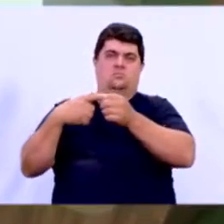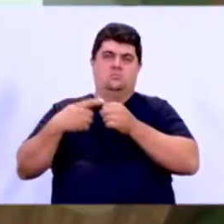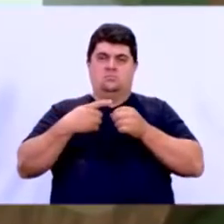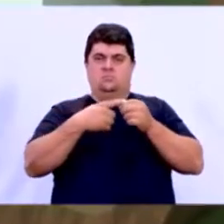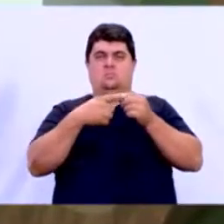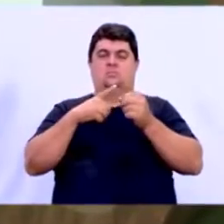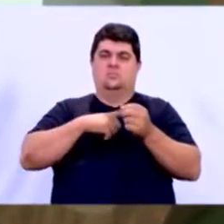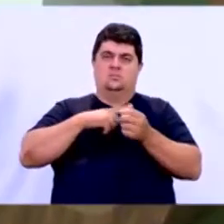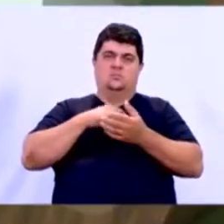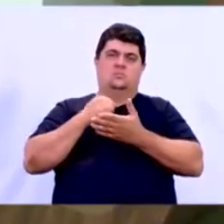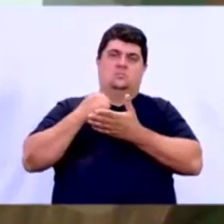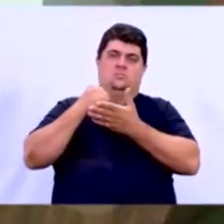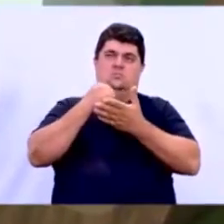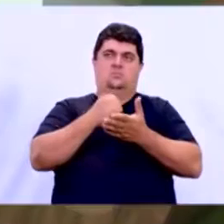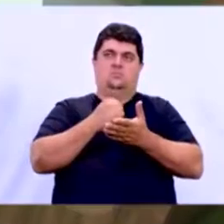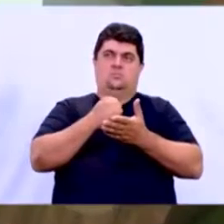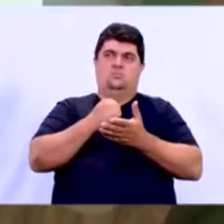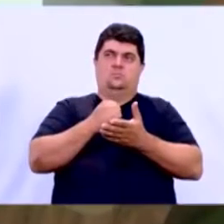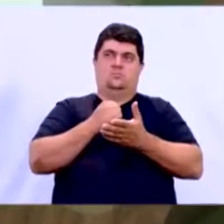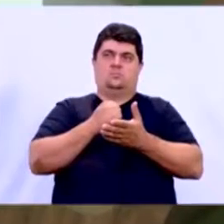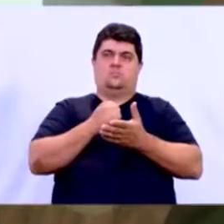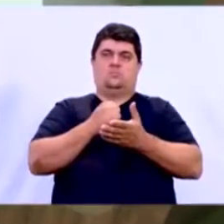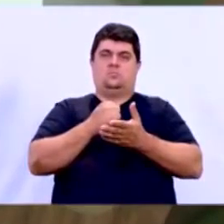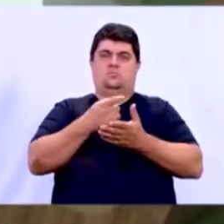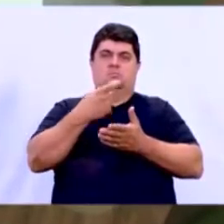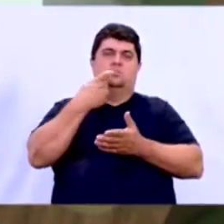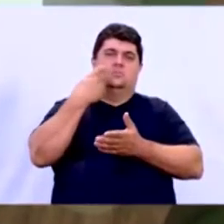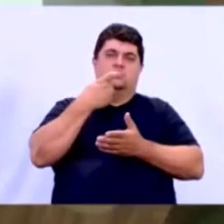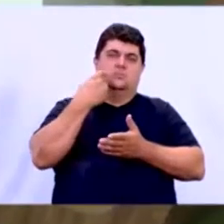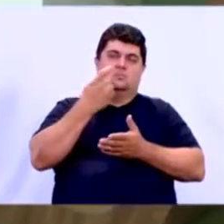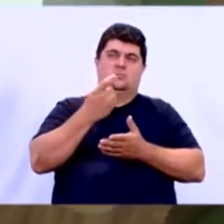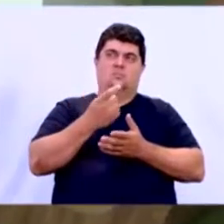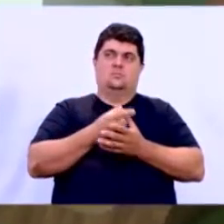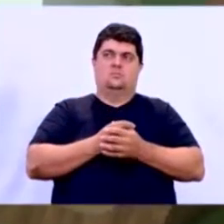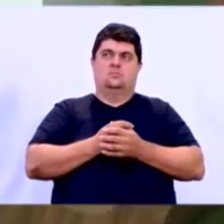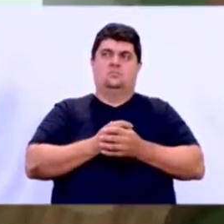a gente falou do... CIDOPL, né, de piscicultura.